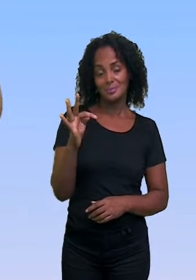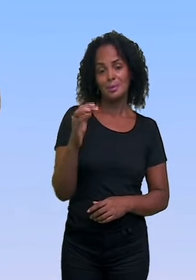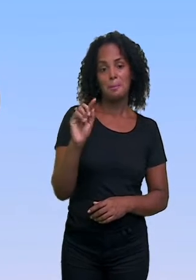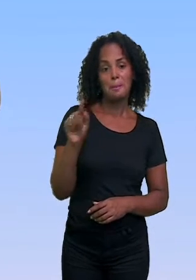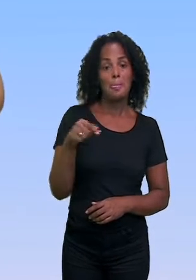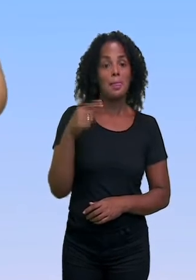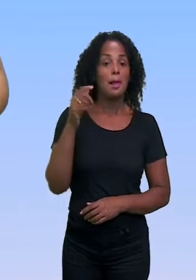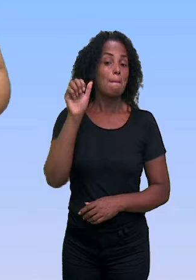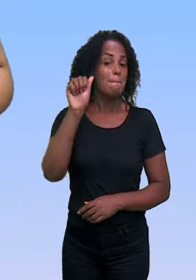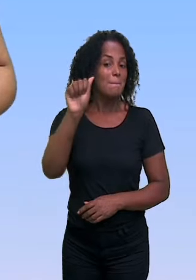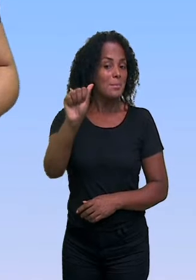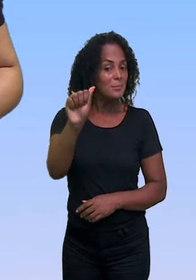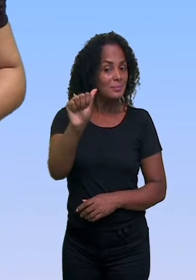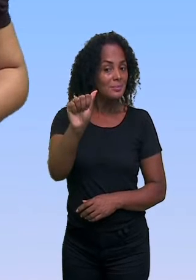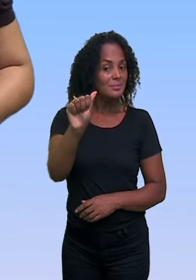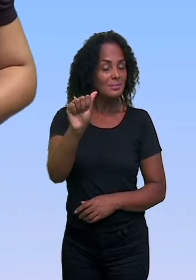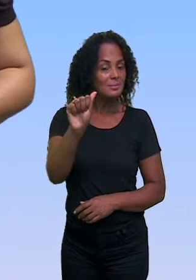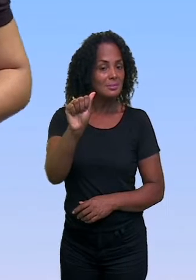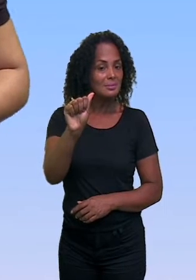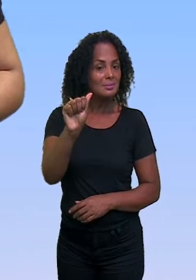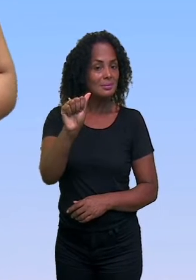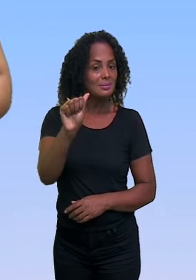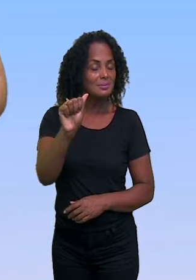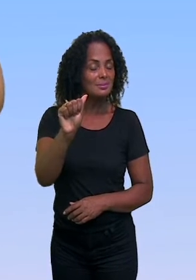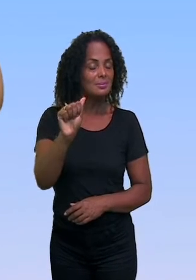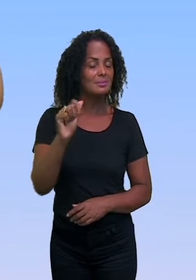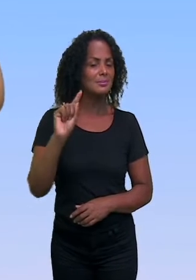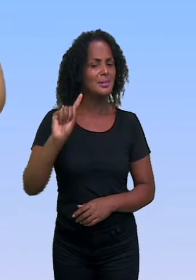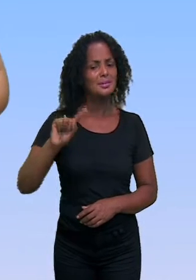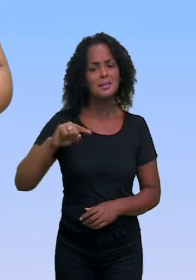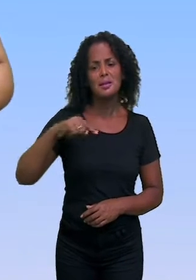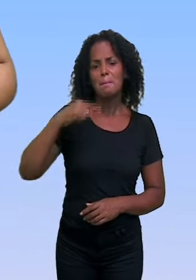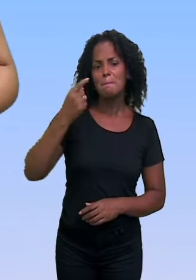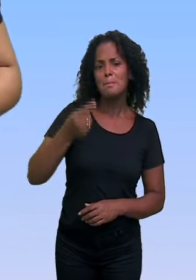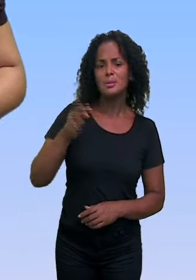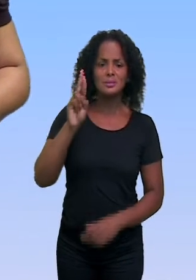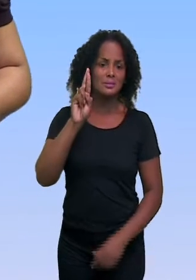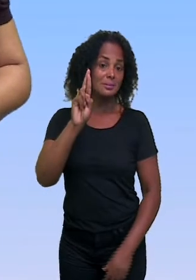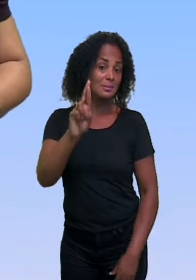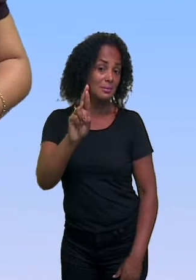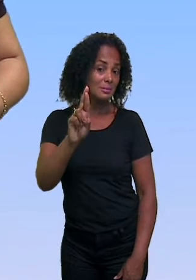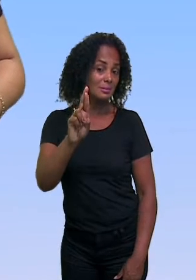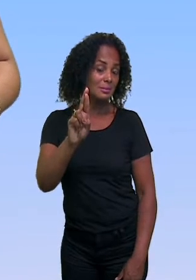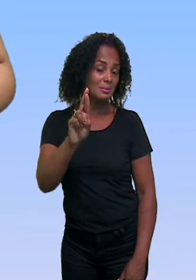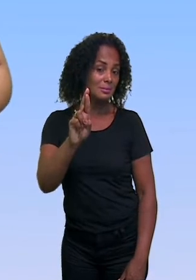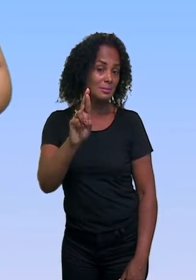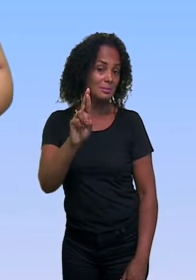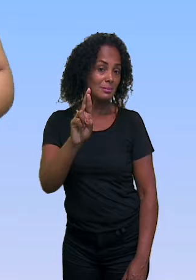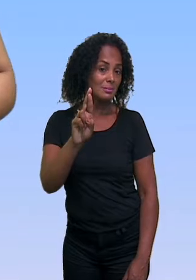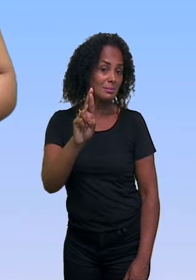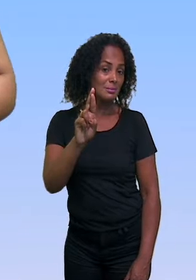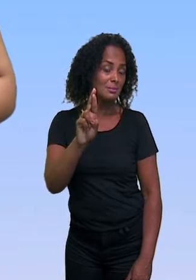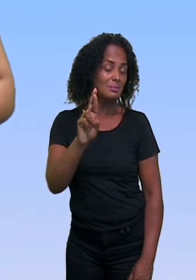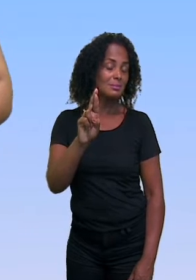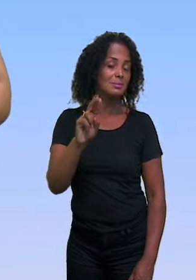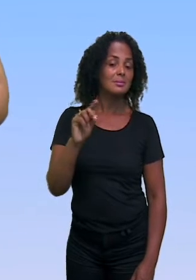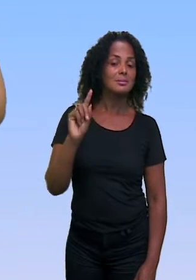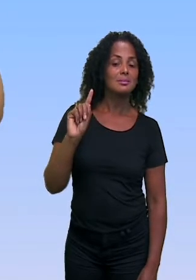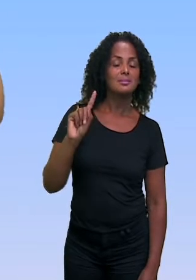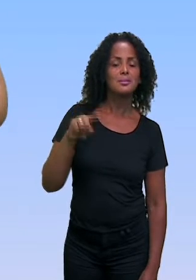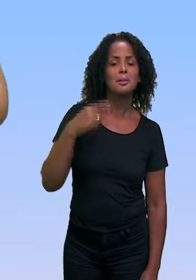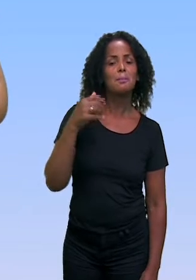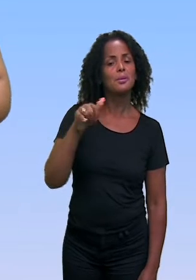Tiê a letra a Oi e o r tá aparecendo de novo Como é que é isso